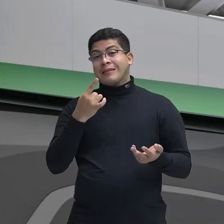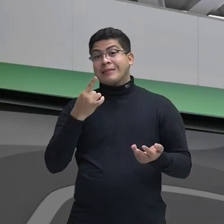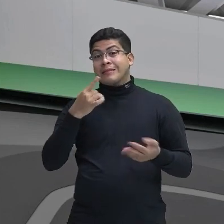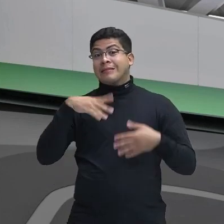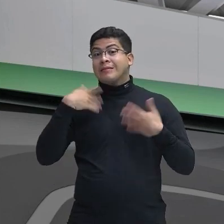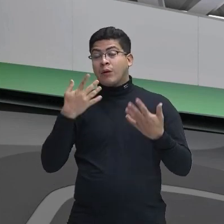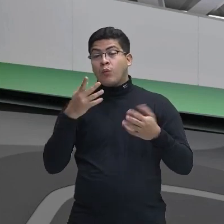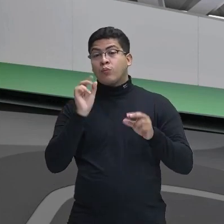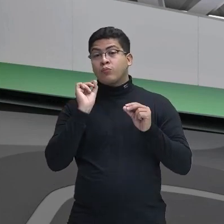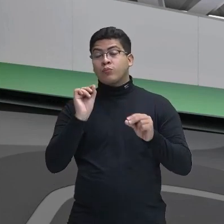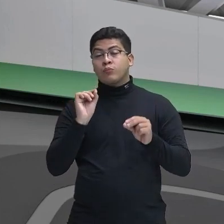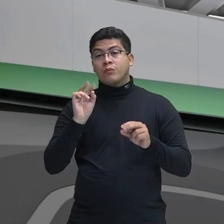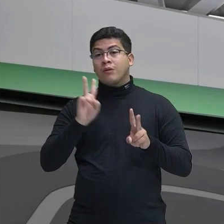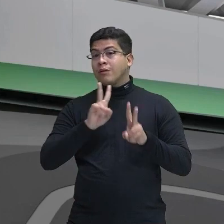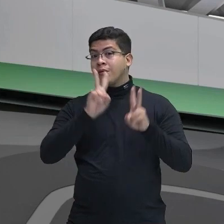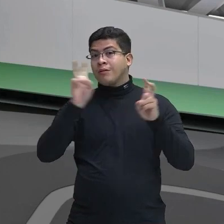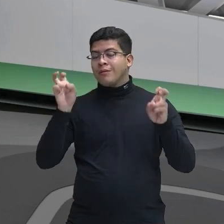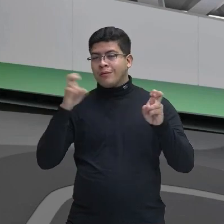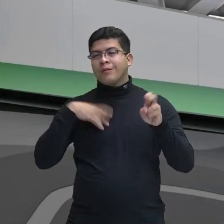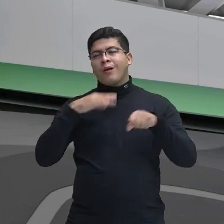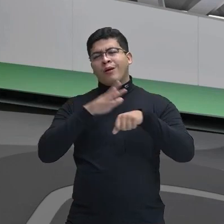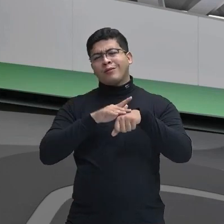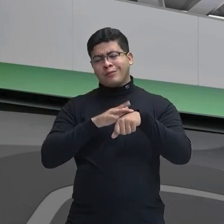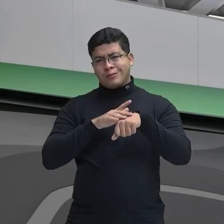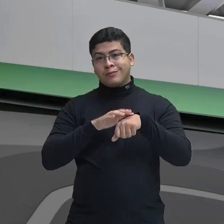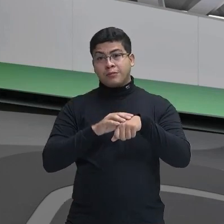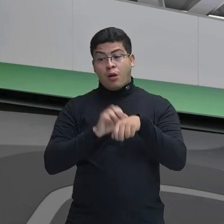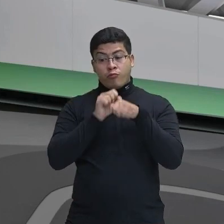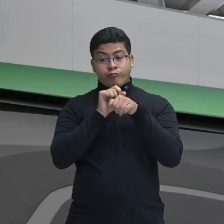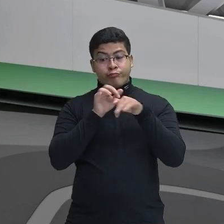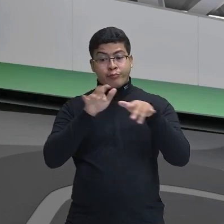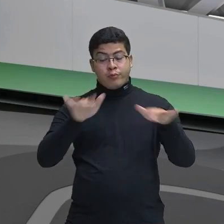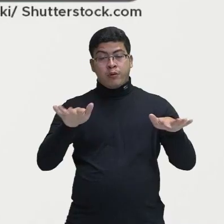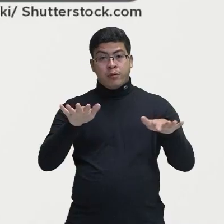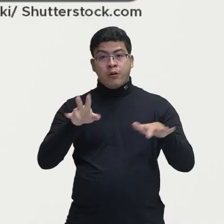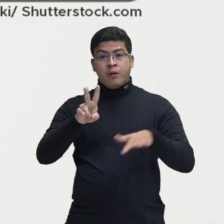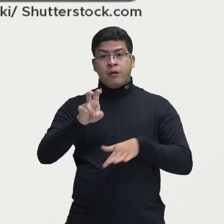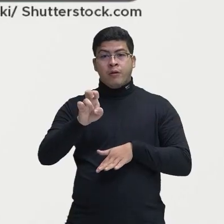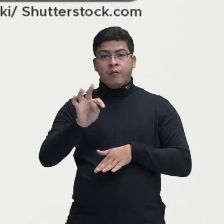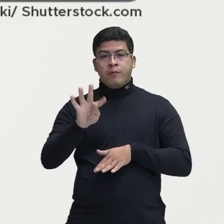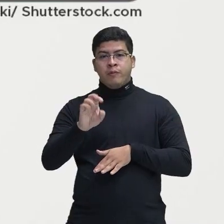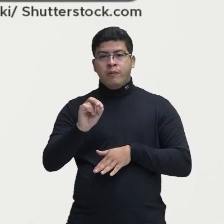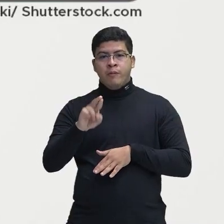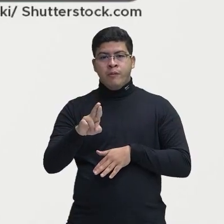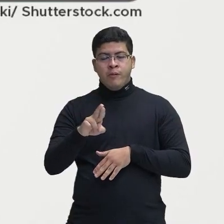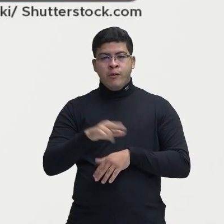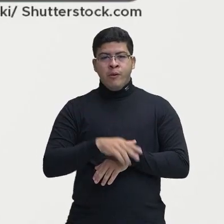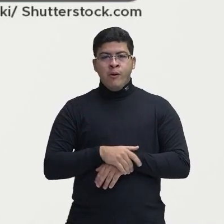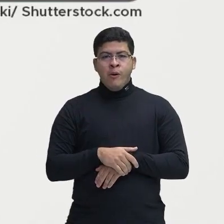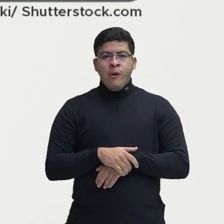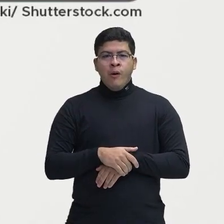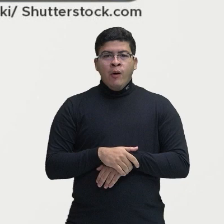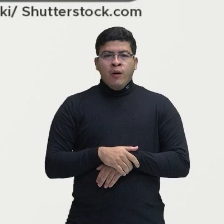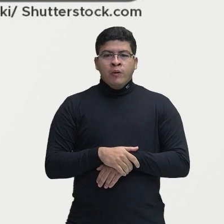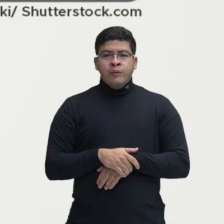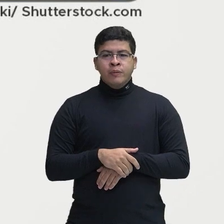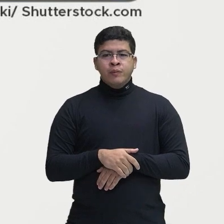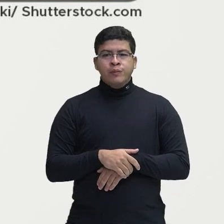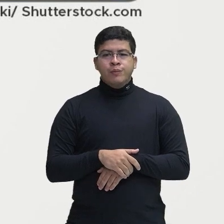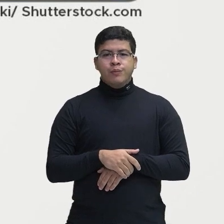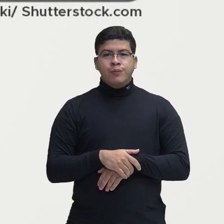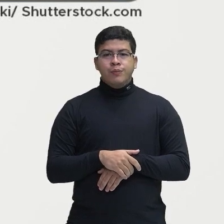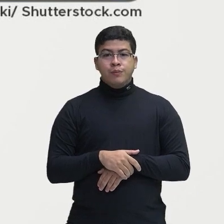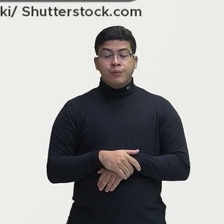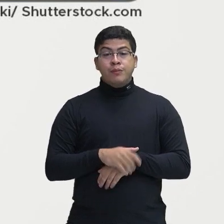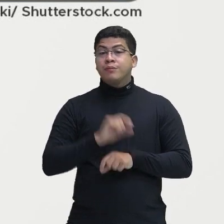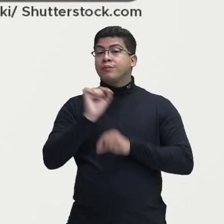relembrar o conteúdo sobre as doenças que são transmitidas por vetores. Olha só, o que significa dizer,